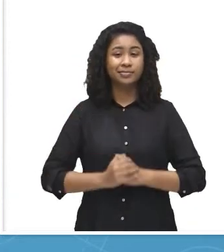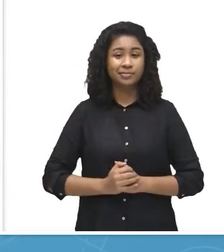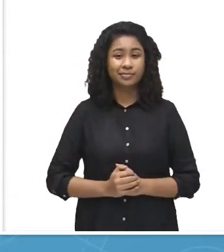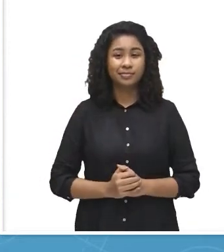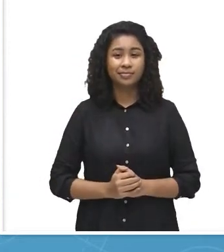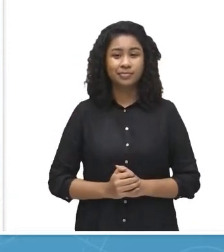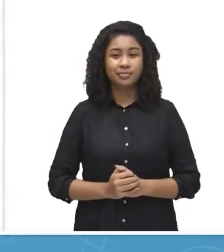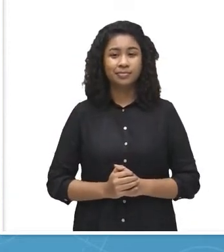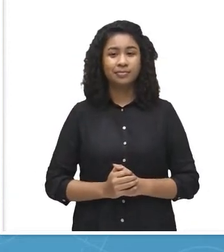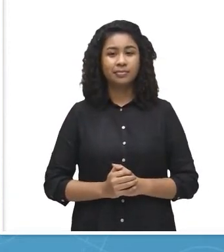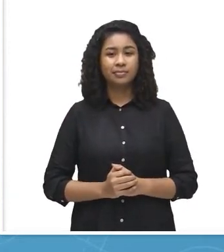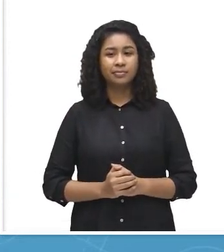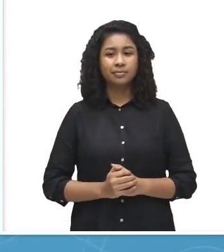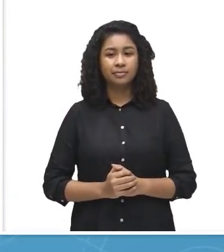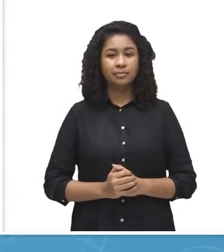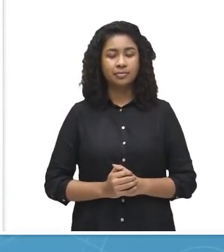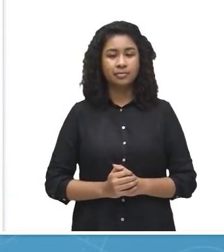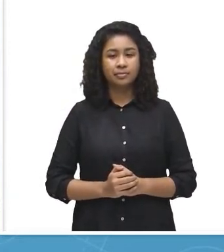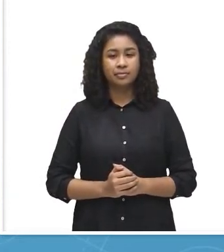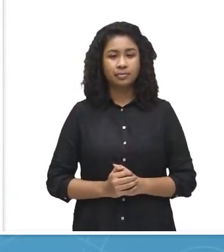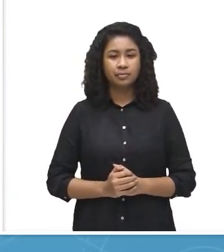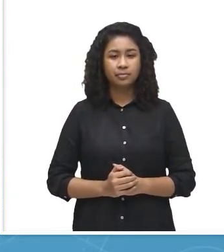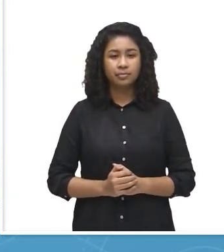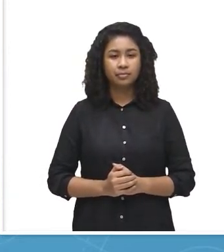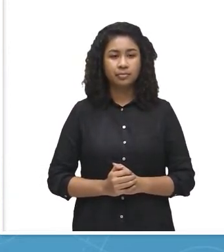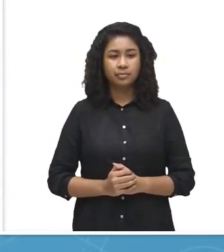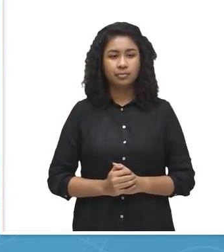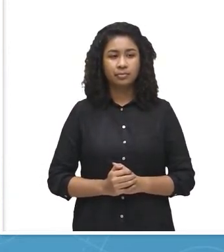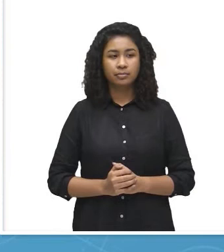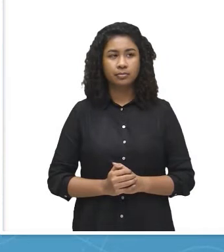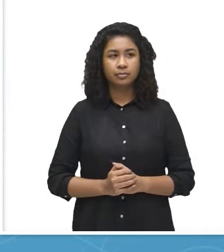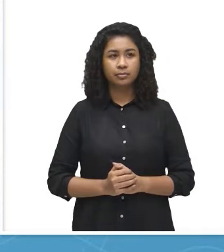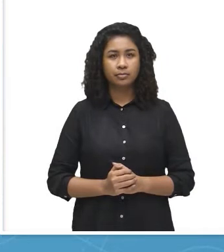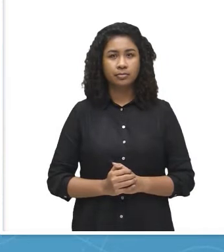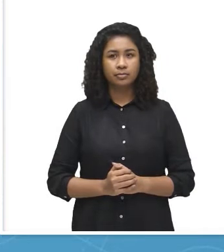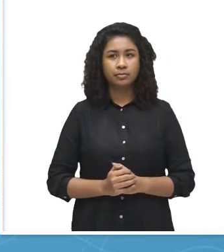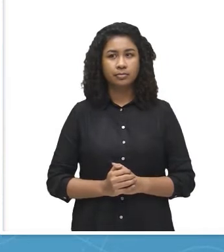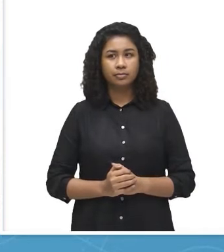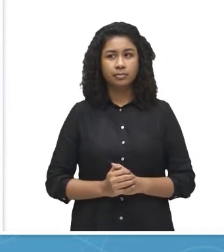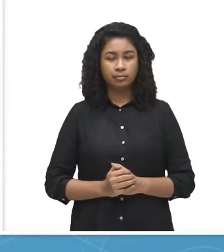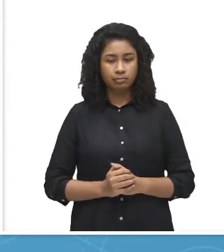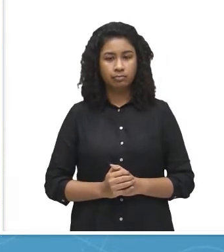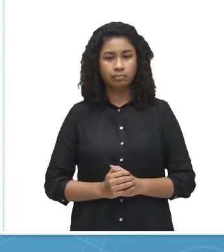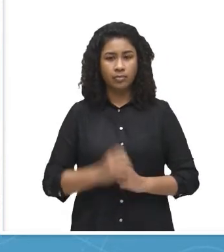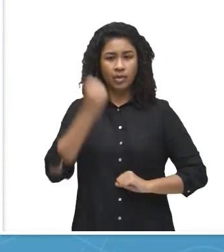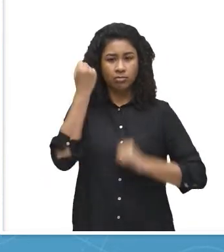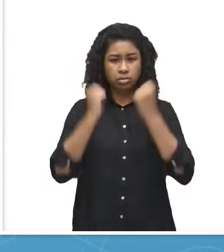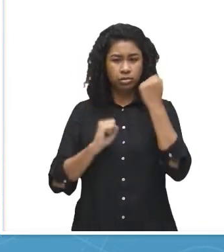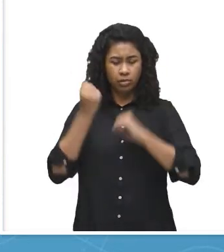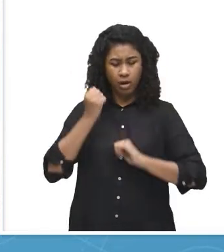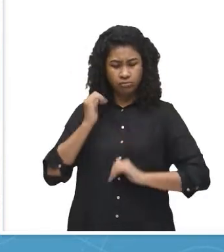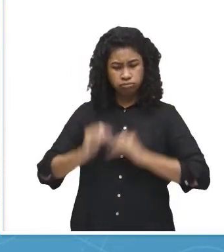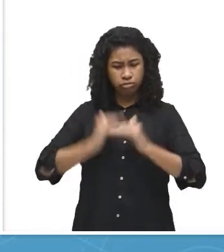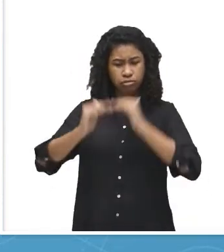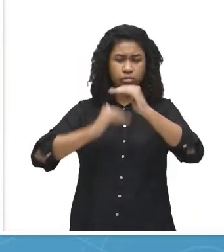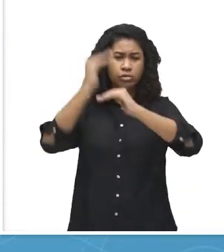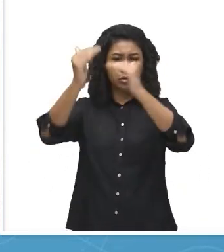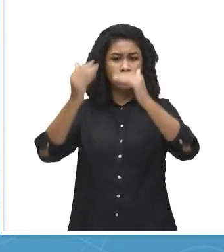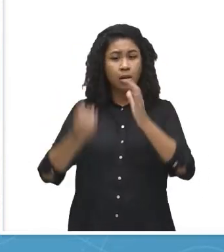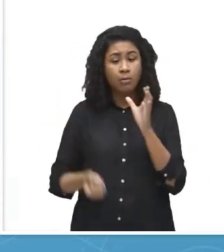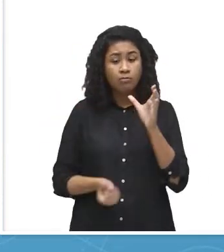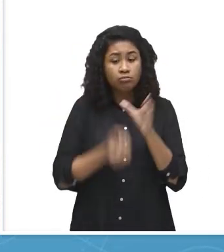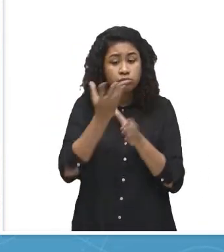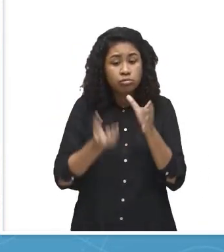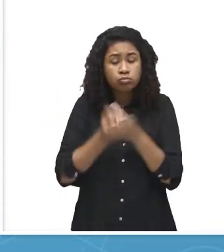E, basicamente, a Revolução Industrial ela fez surgir várias tecnologias que possibilitaram